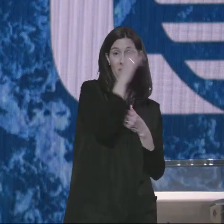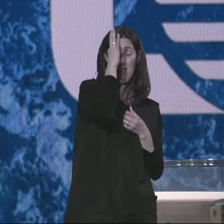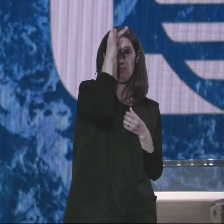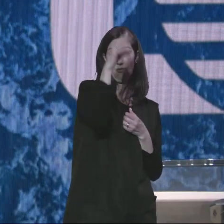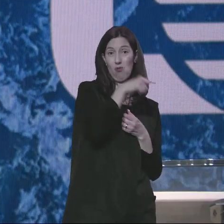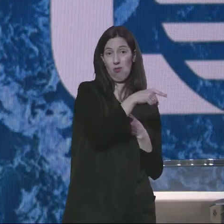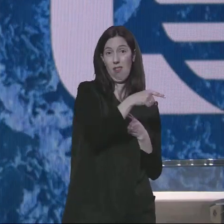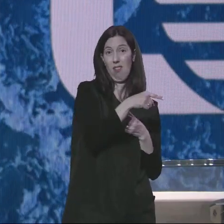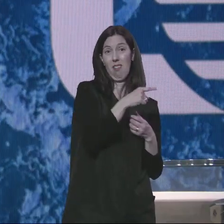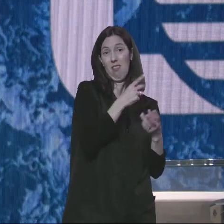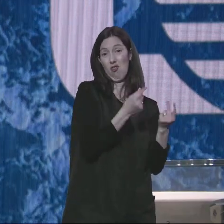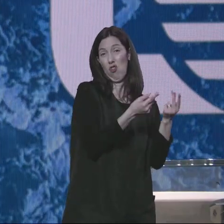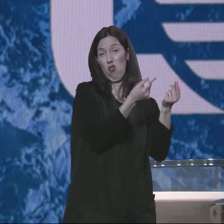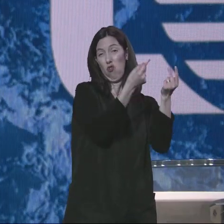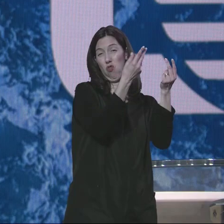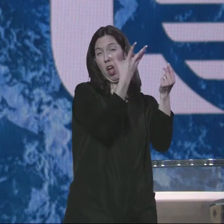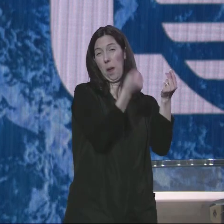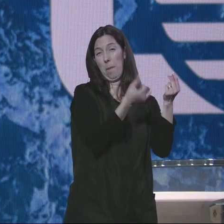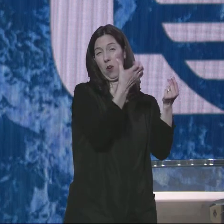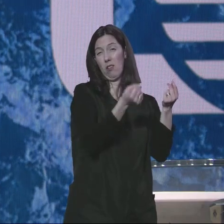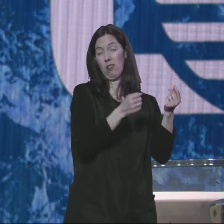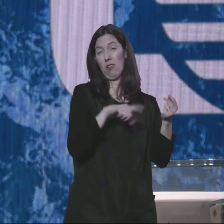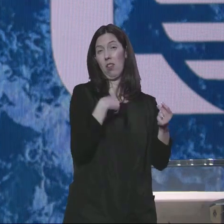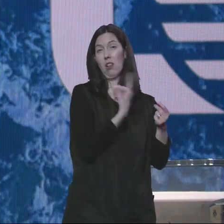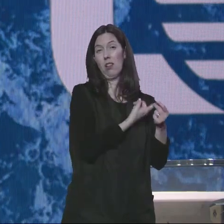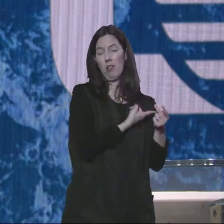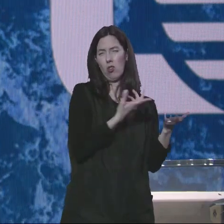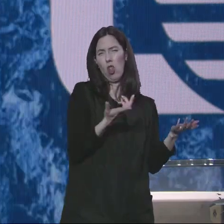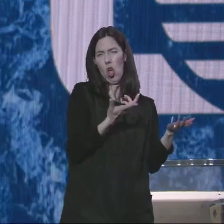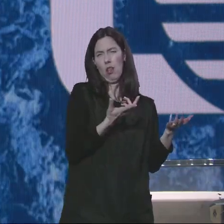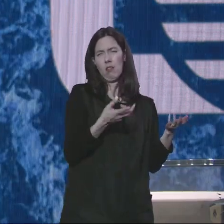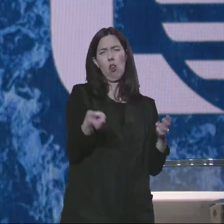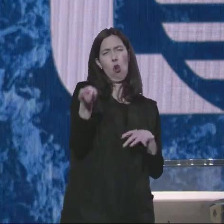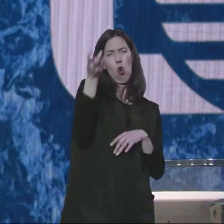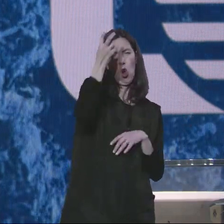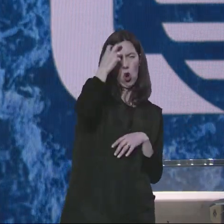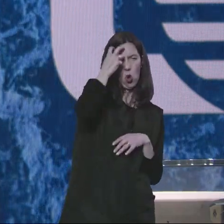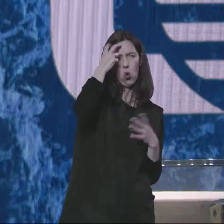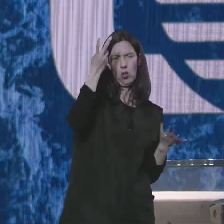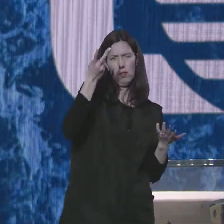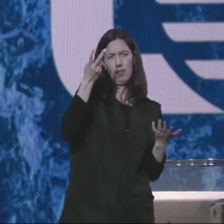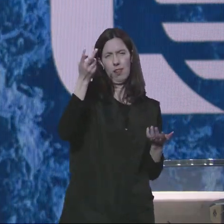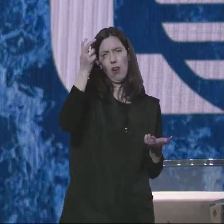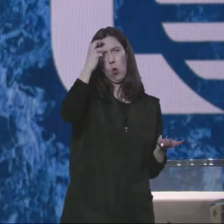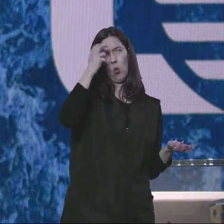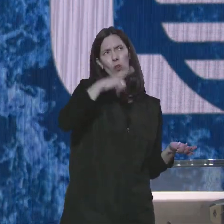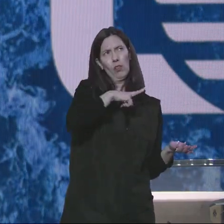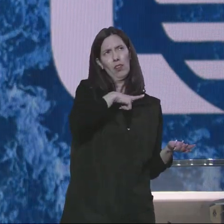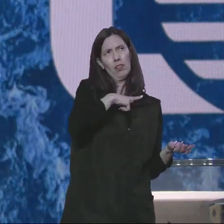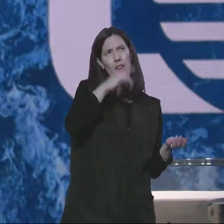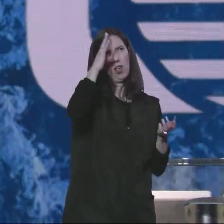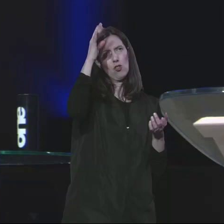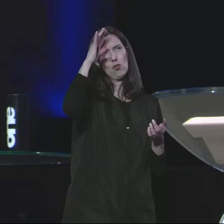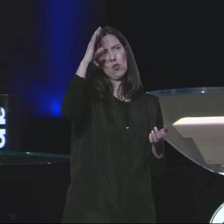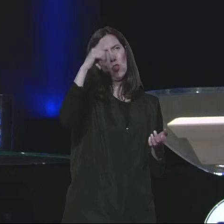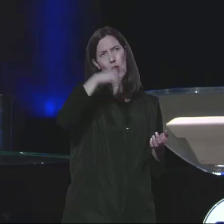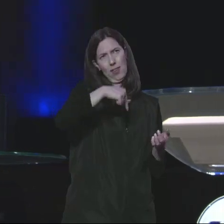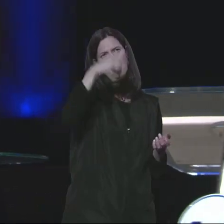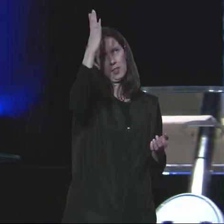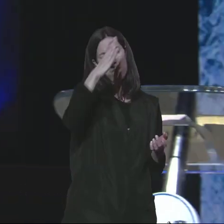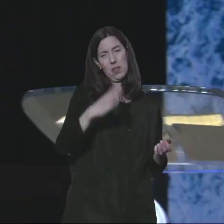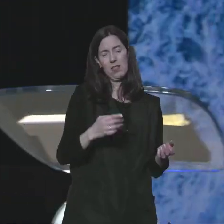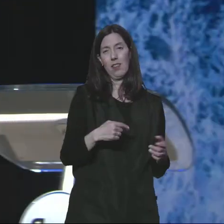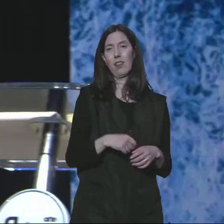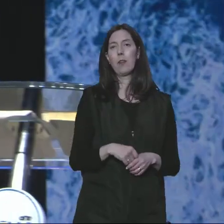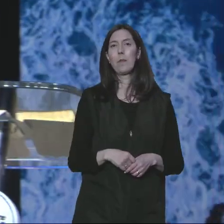E como a gente é praticamente, mediaticamente aculturado, colonizado pelos Estados Unidos, é um sonho brasileiro também. Eu,